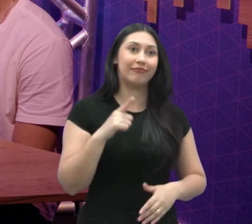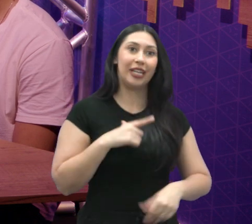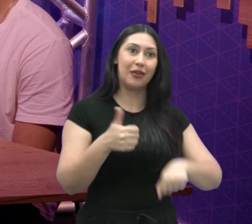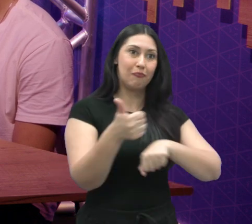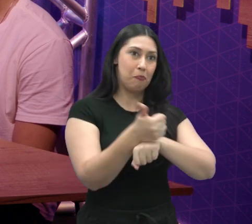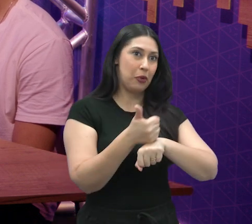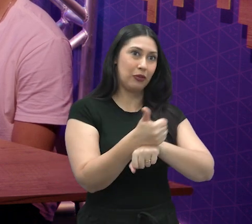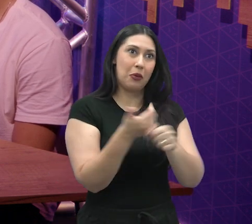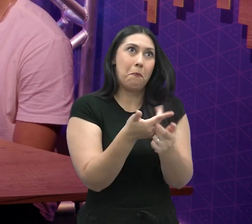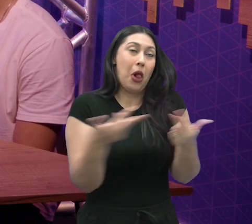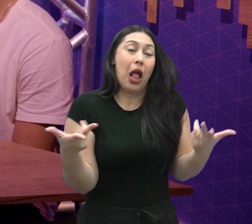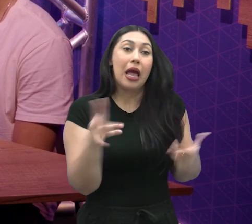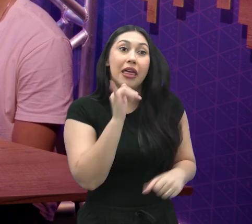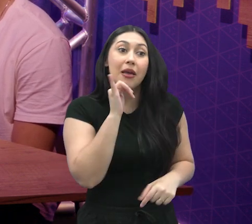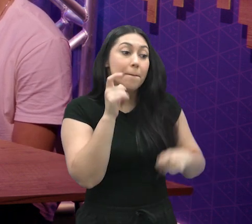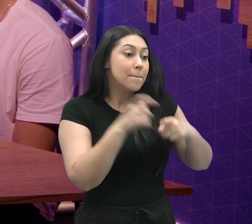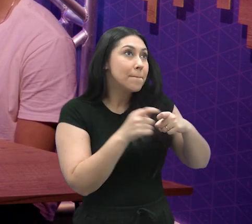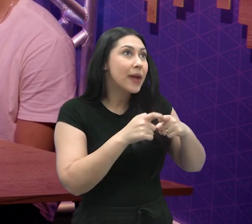tem